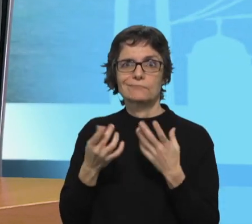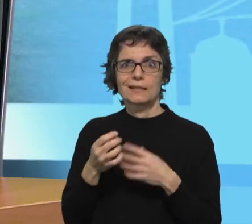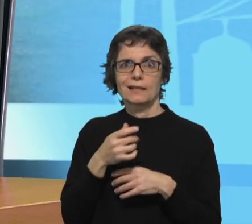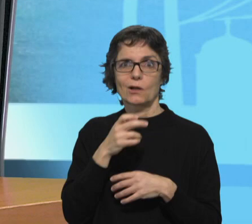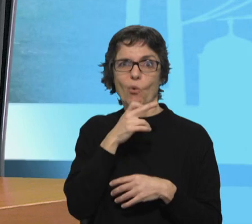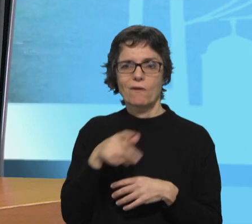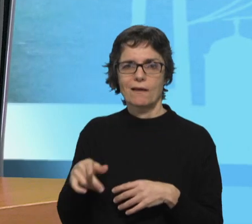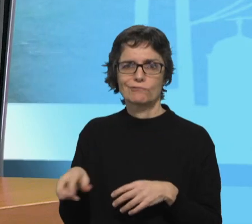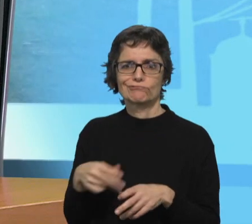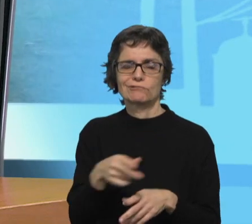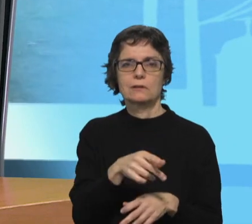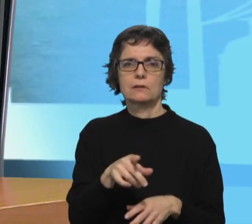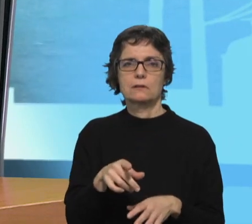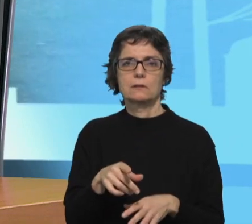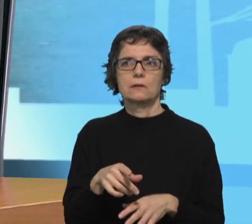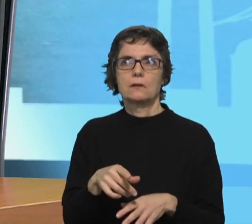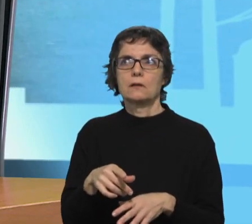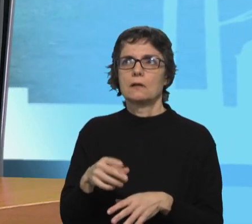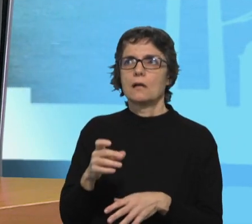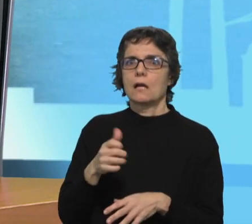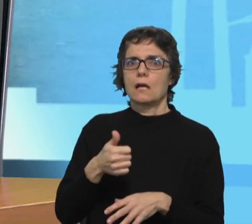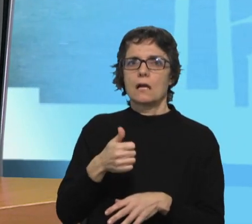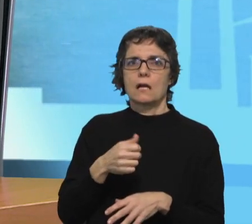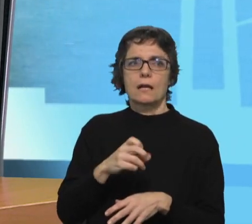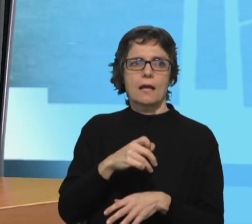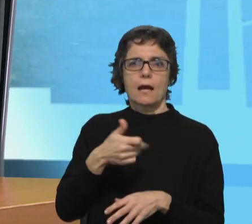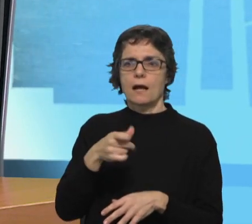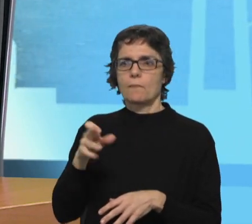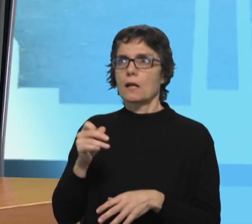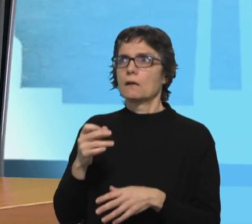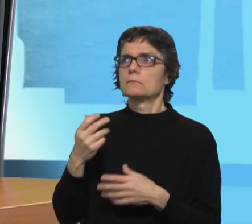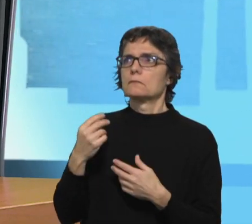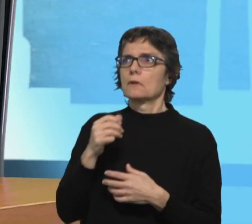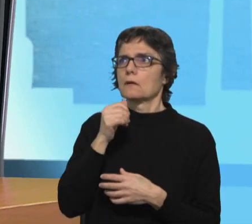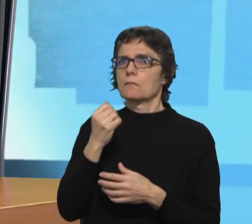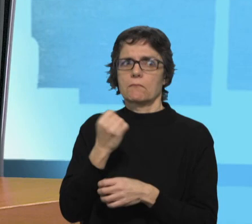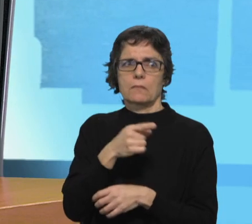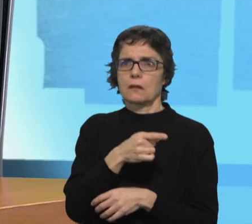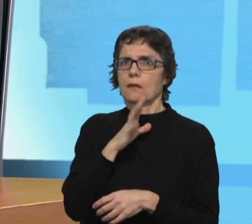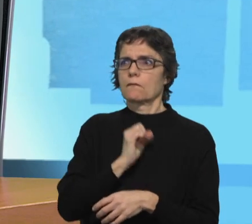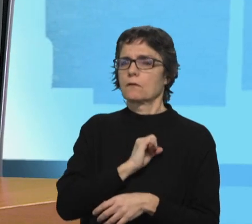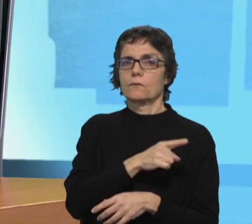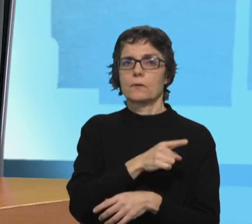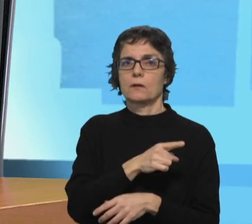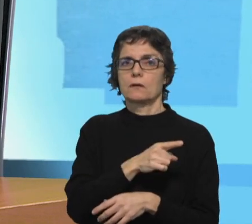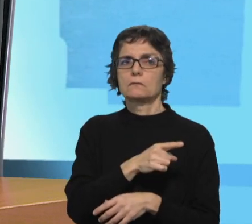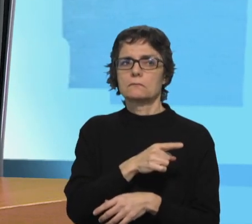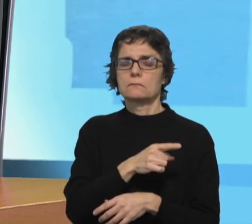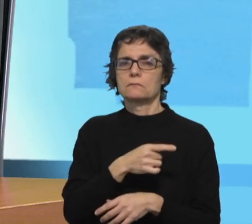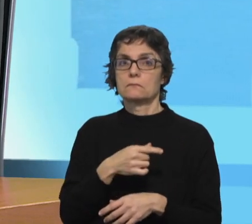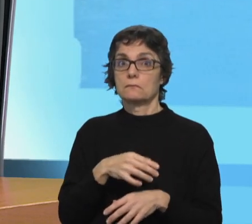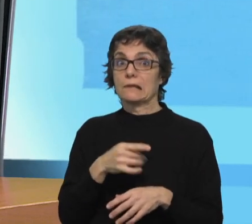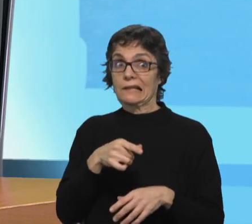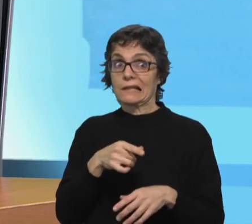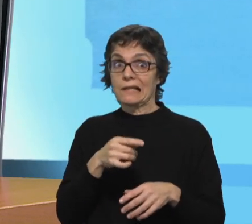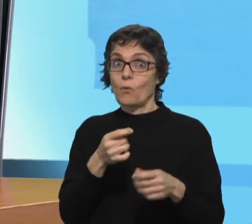E Abraão dispõe-se, fica perplexo, não percebe, mas na fé dispõe-se a matar o filho. E quando está a ponto